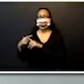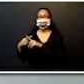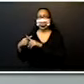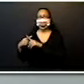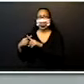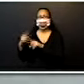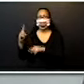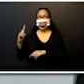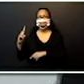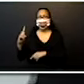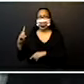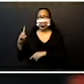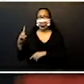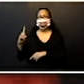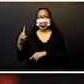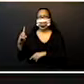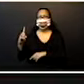1.